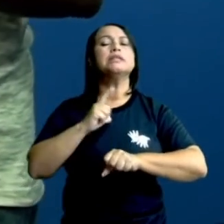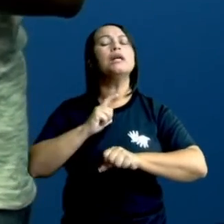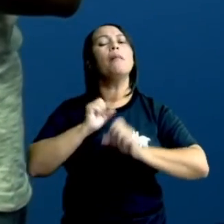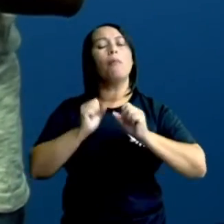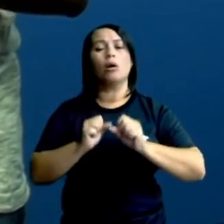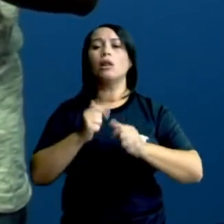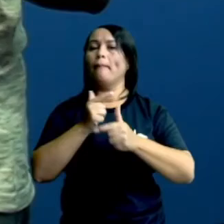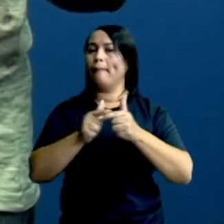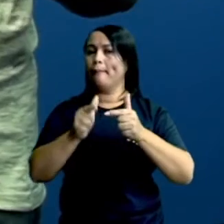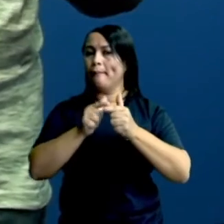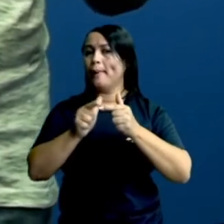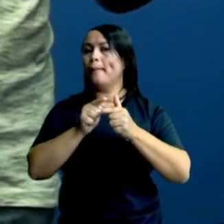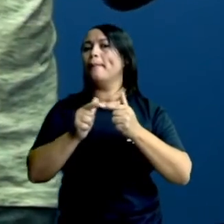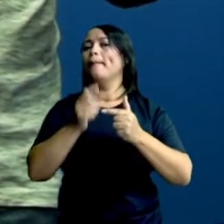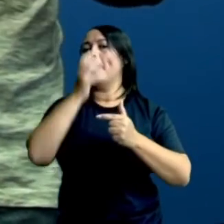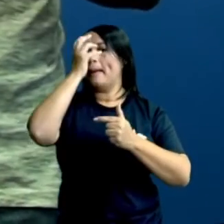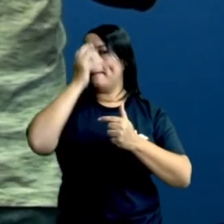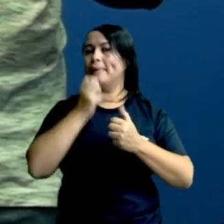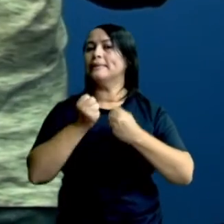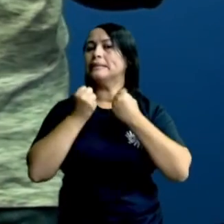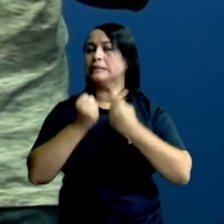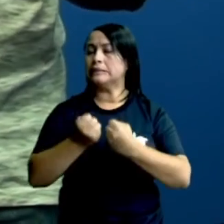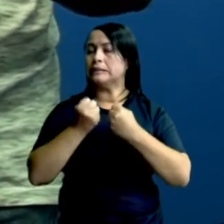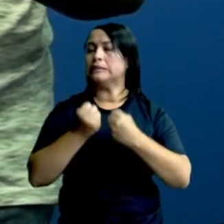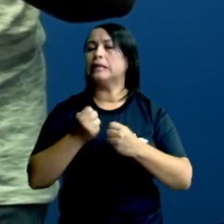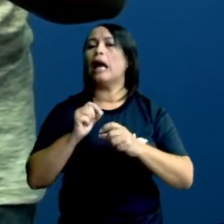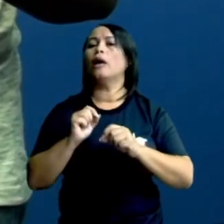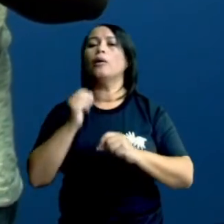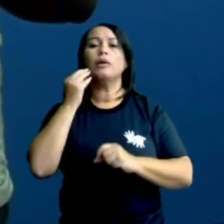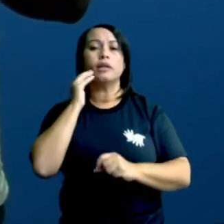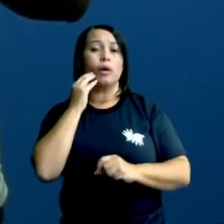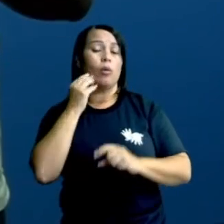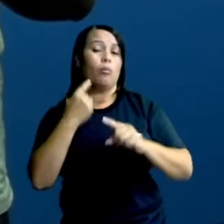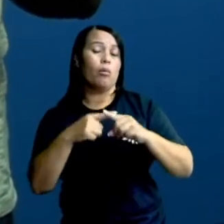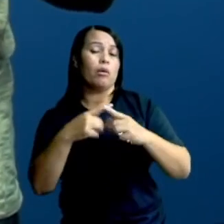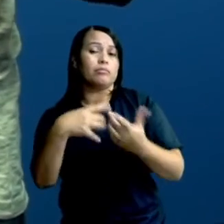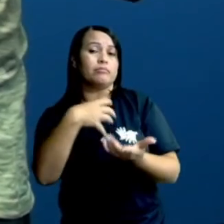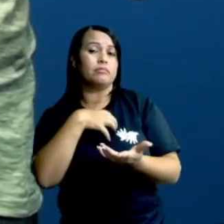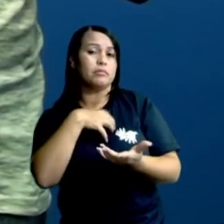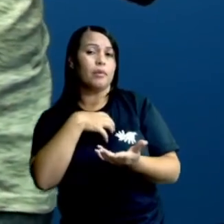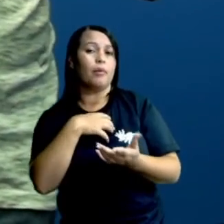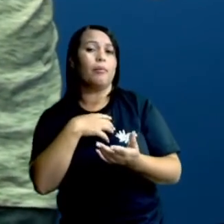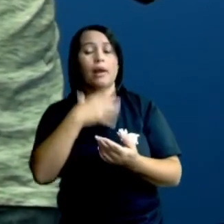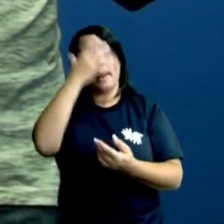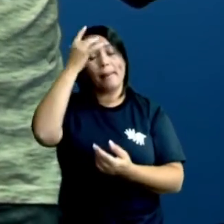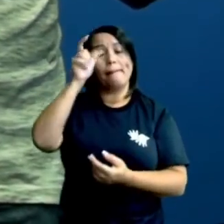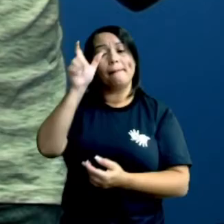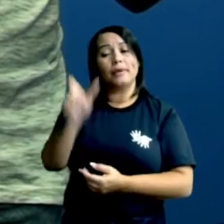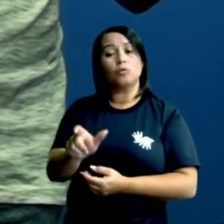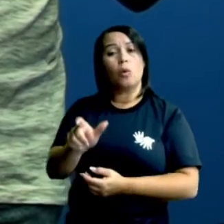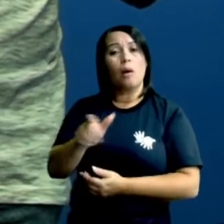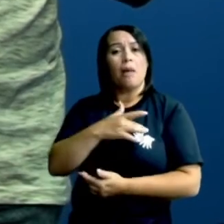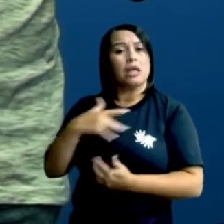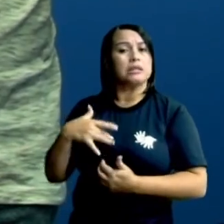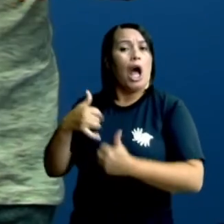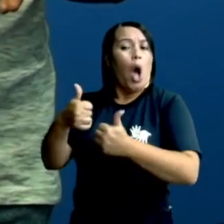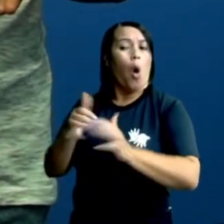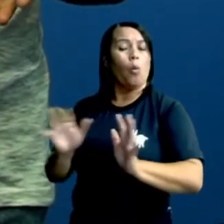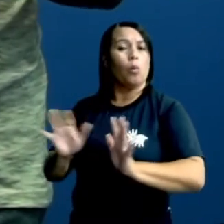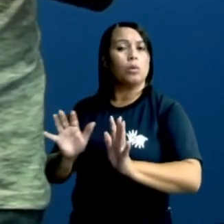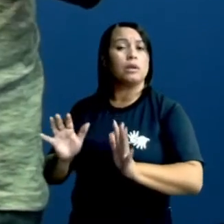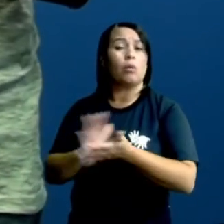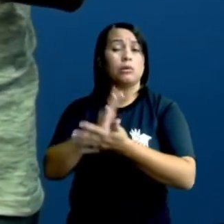toxoplasma pode causar grandes efeitos, grandes sintomas na pessoa que não causaria na pessoa normal, pois